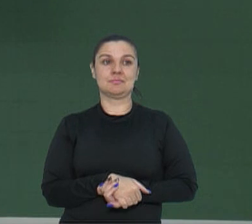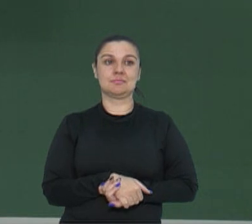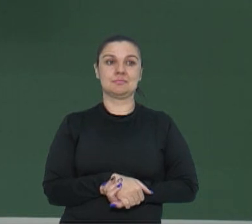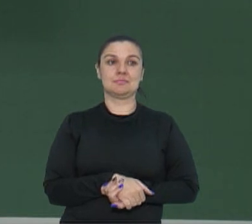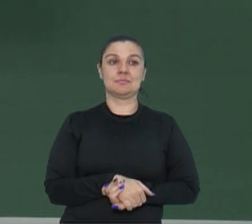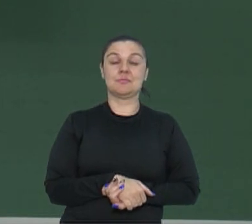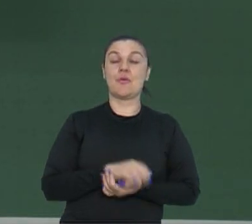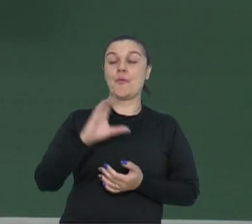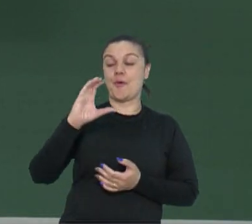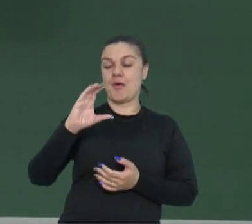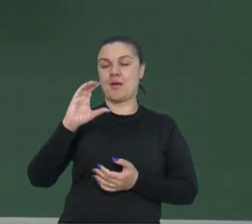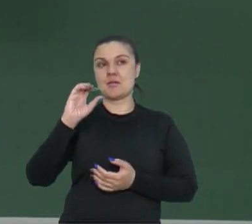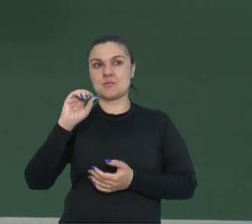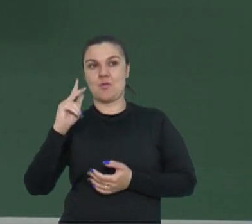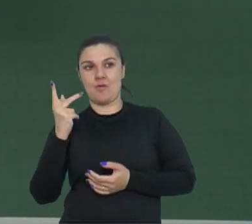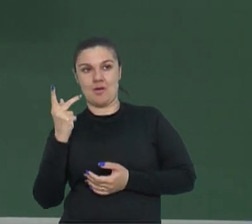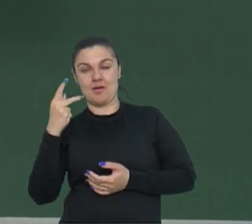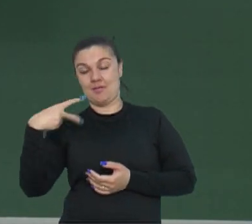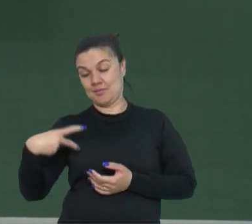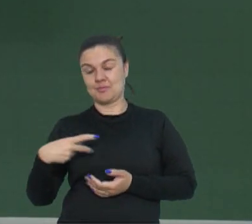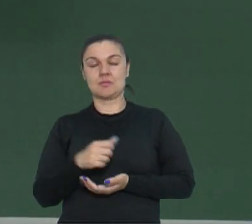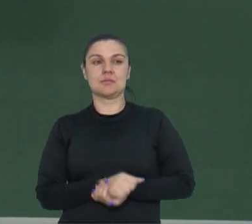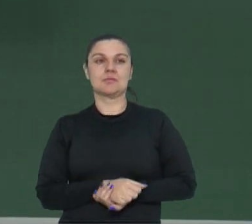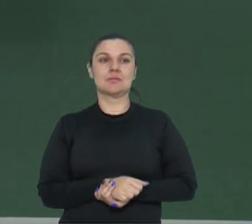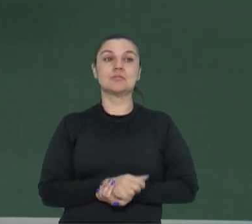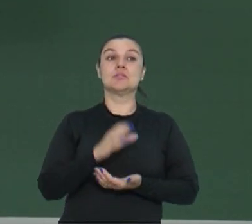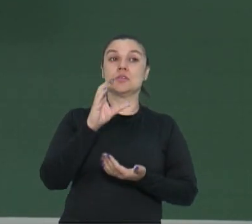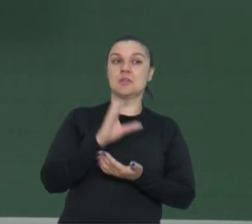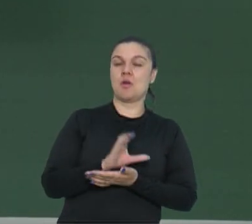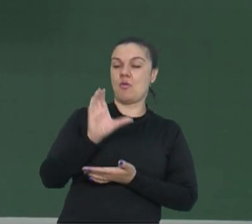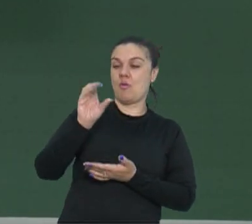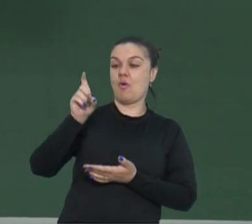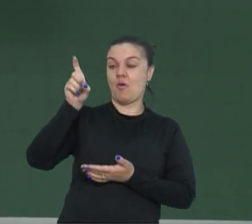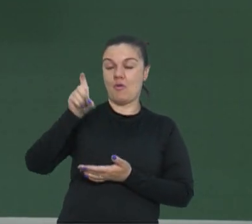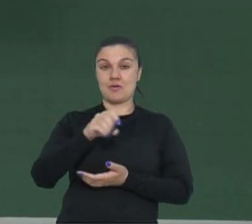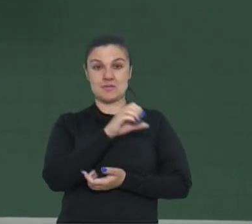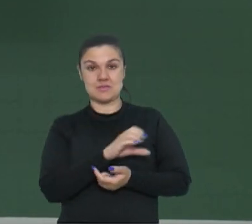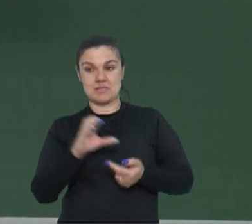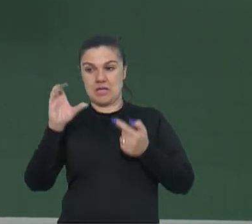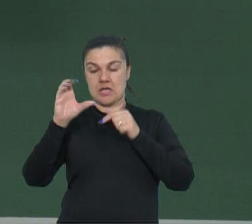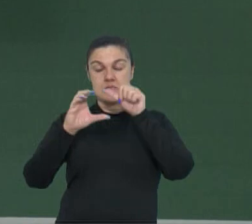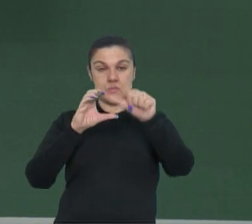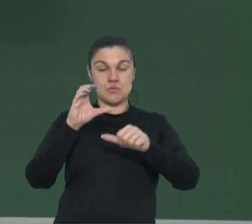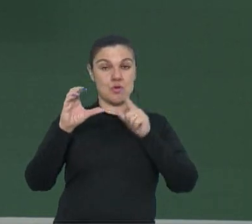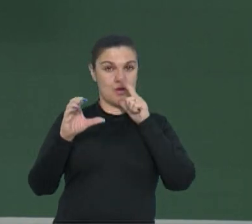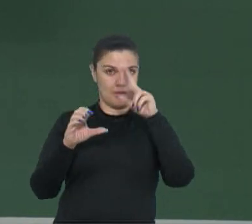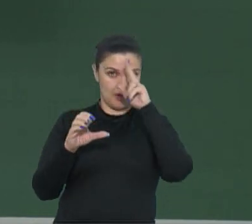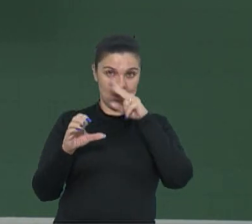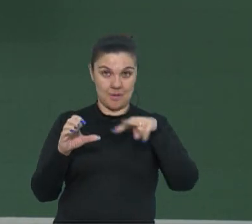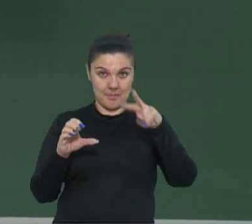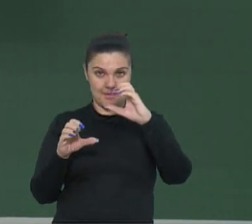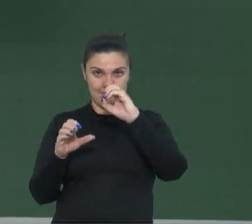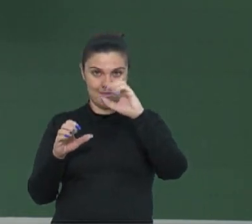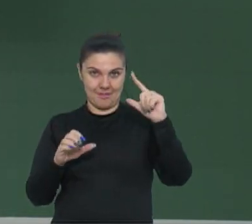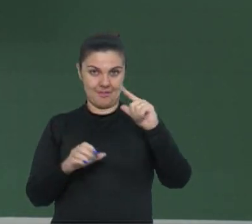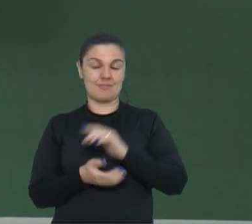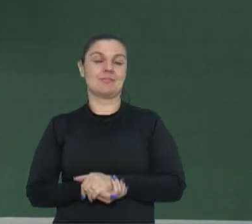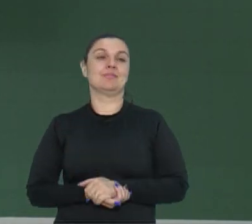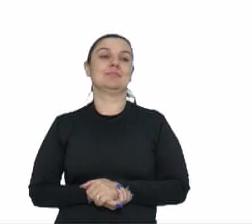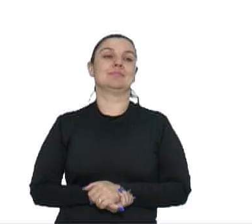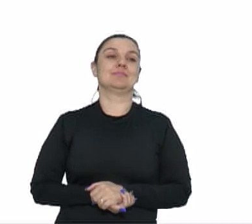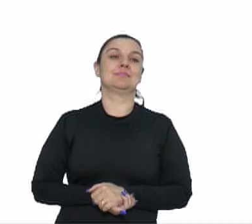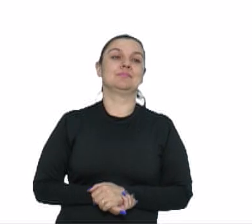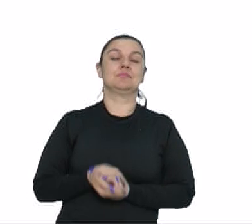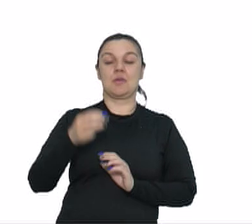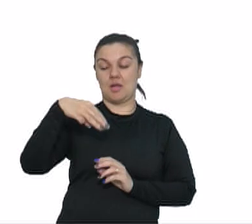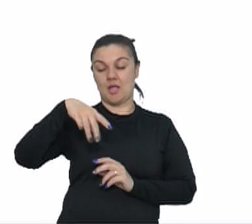Hidróxido de cálcio, perfeito, o óxido de cálcio reagindo com água, lá no ciclo da cal. Hidróxido